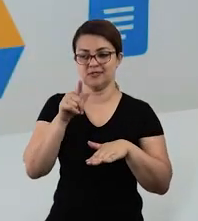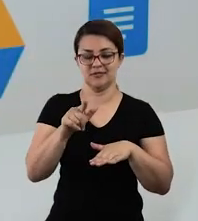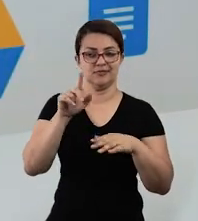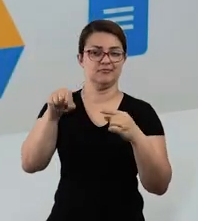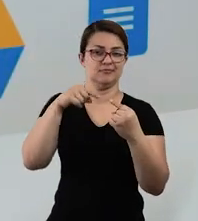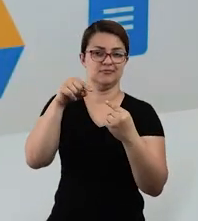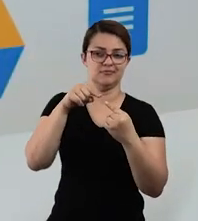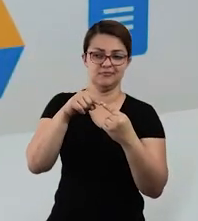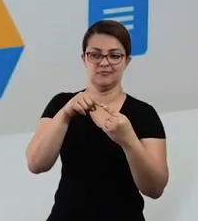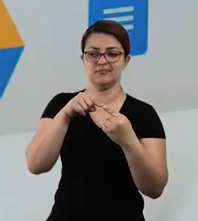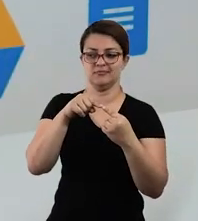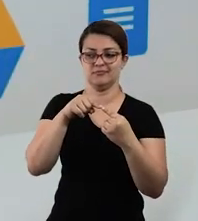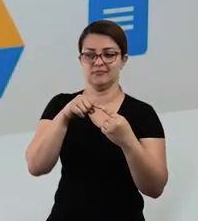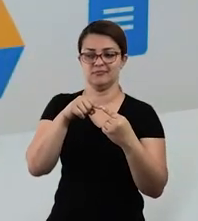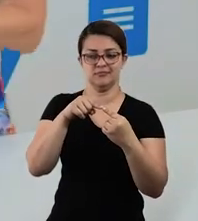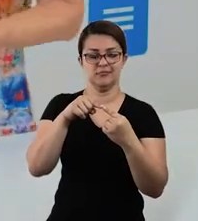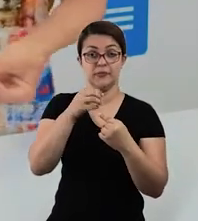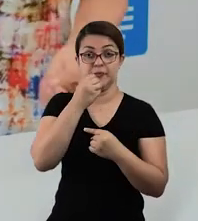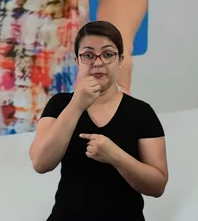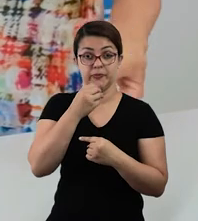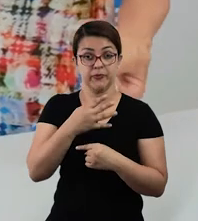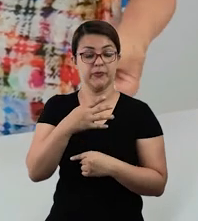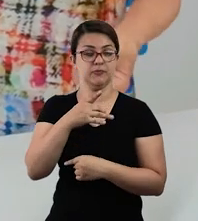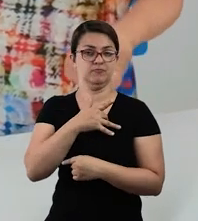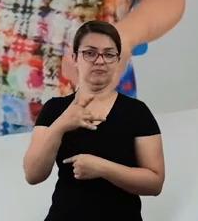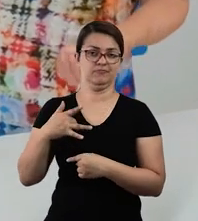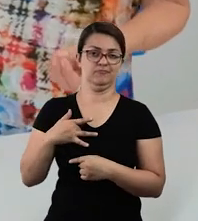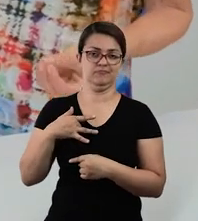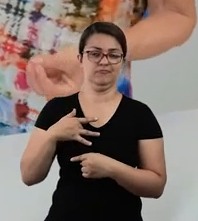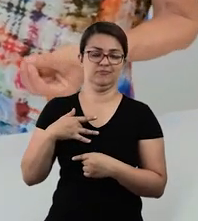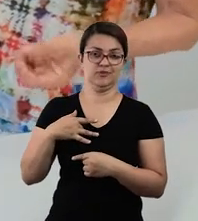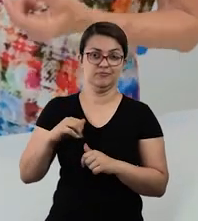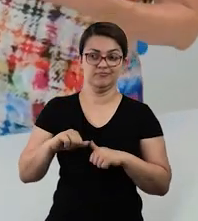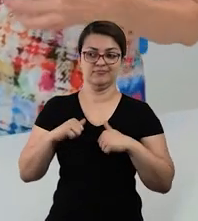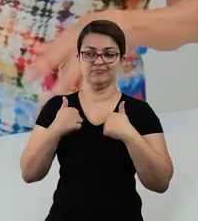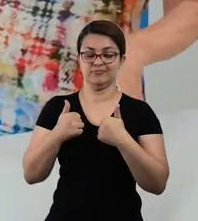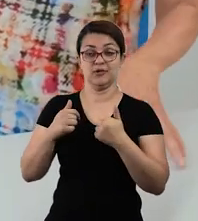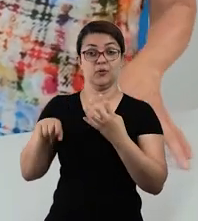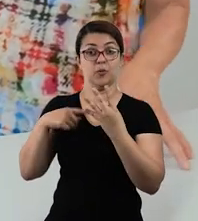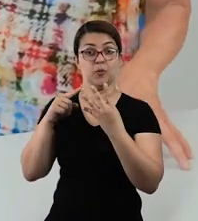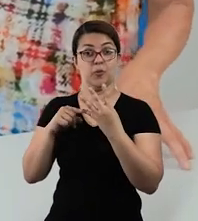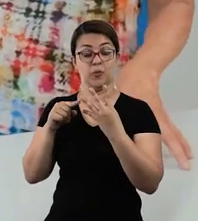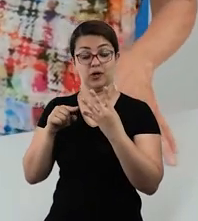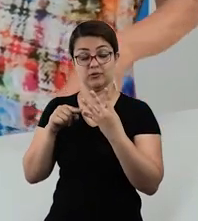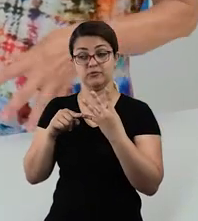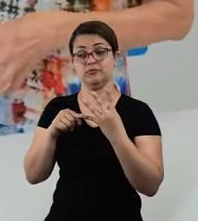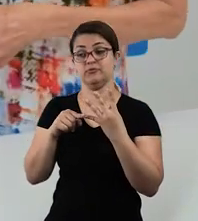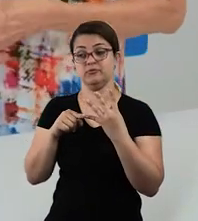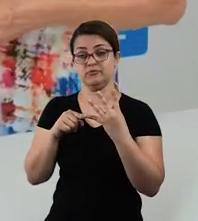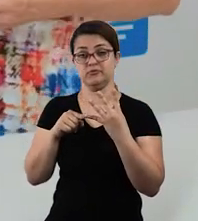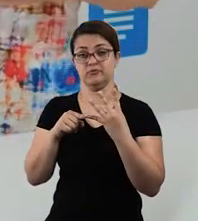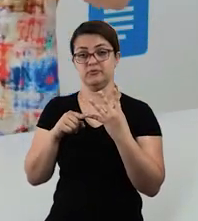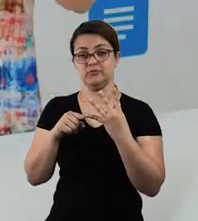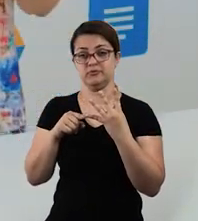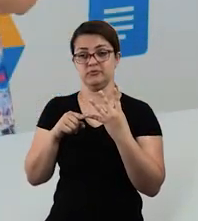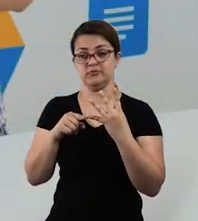no objetivo 3, que é saúde e bem-estar, certo? E o quarto é aquele